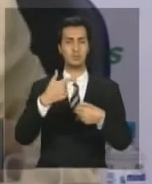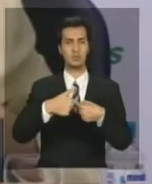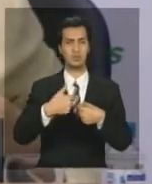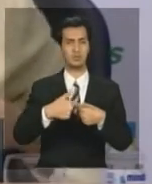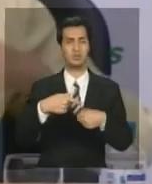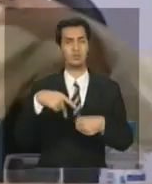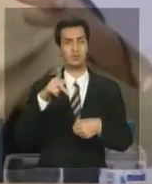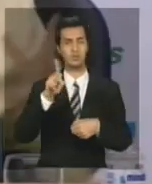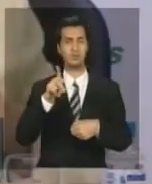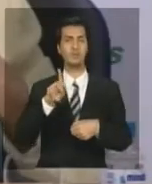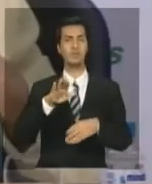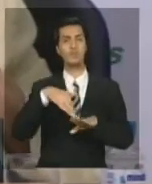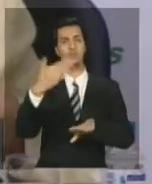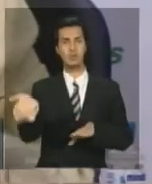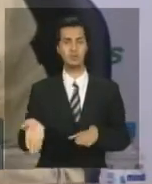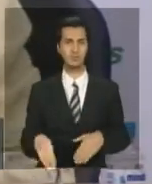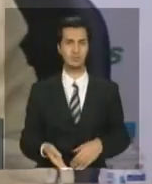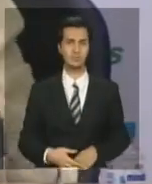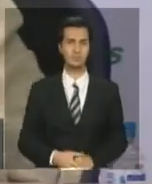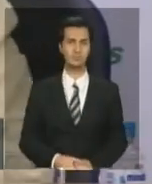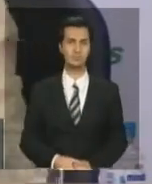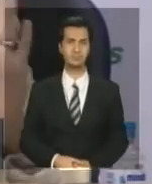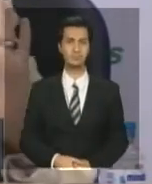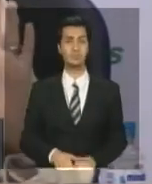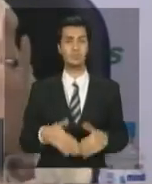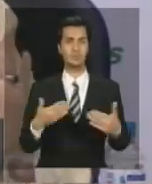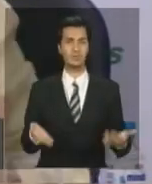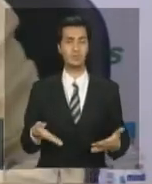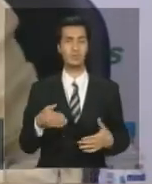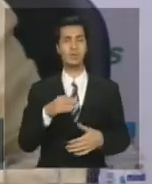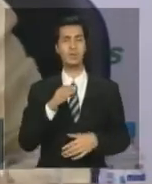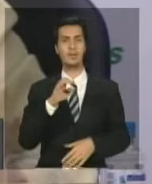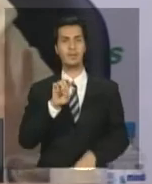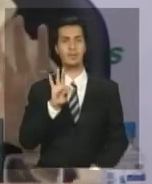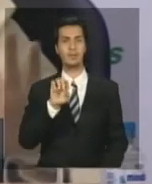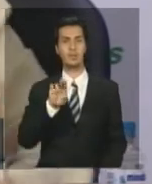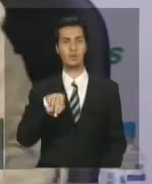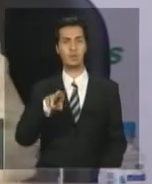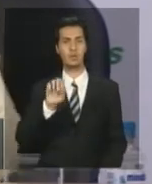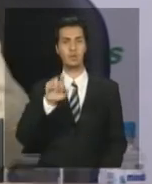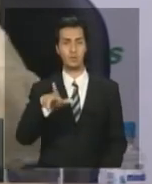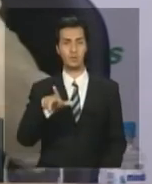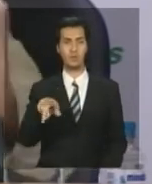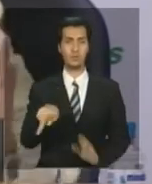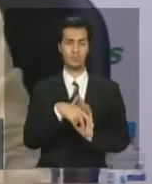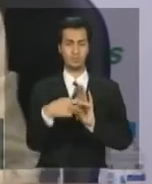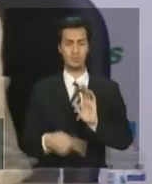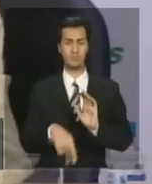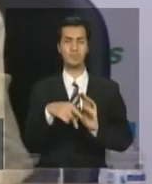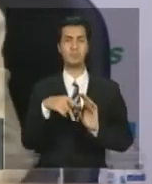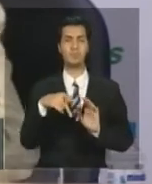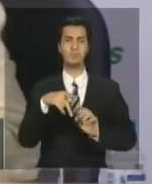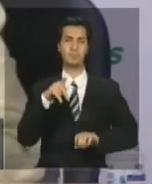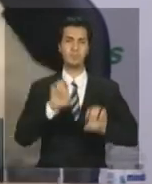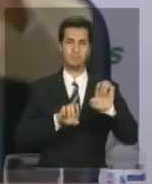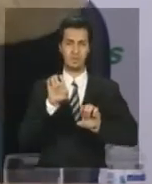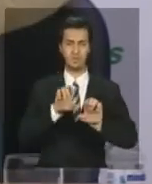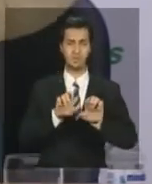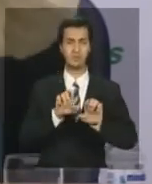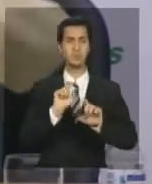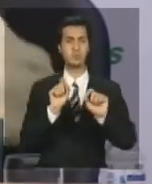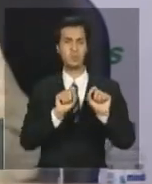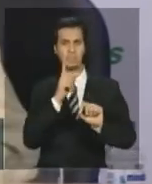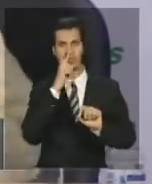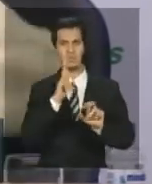você não perder mercado, para você ficar com o mercado grande. Então, o etanol para a Petrobras não é uma questão diferente do que é